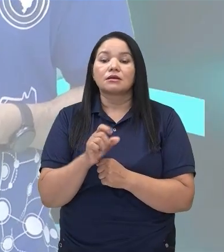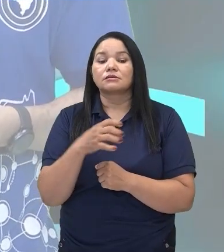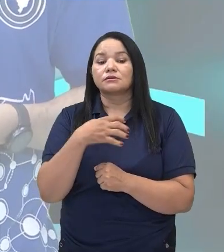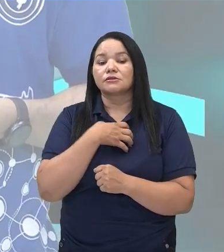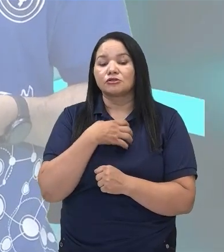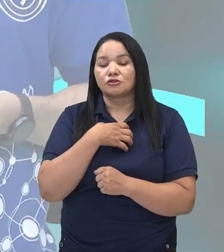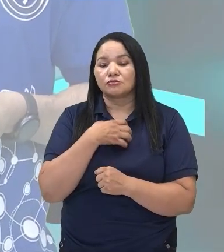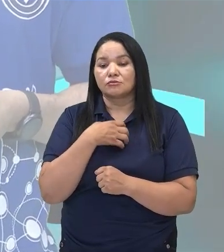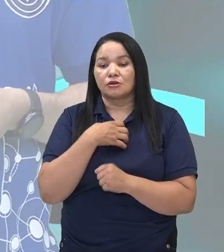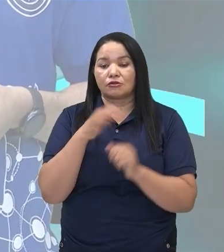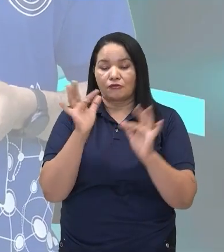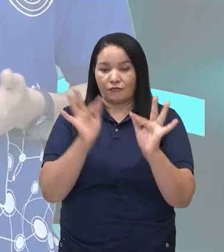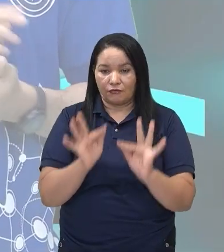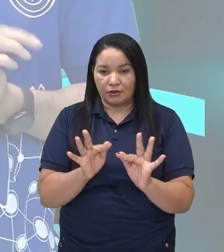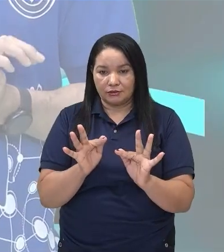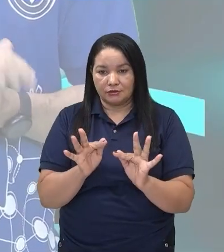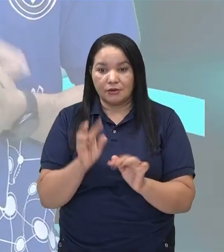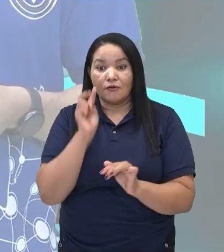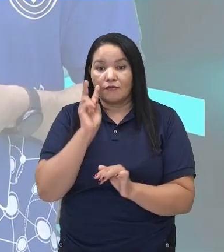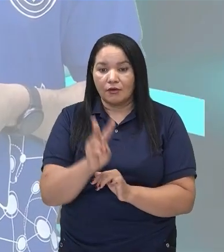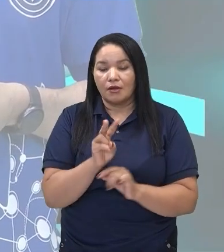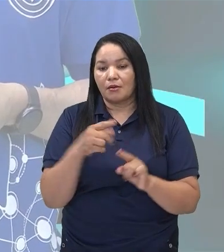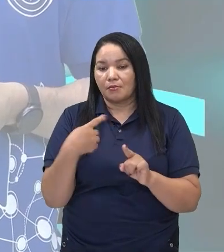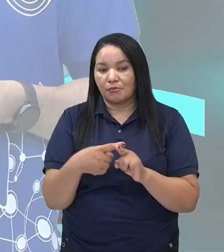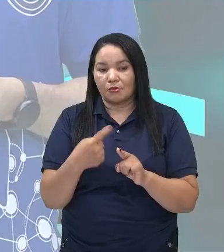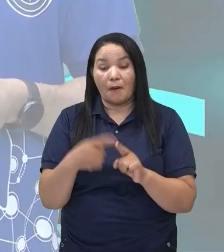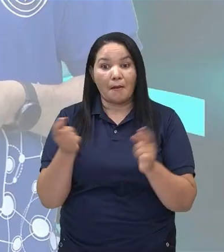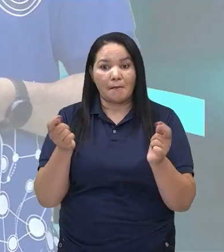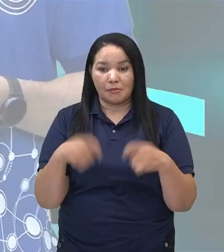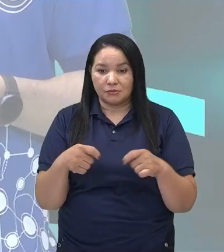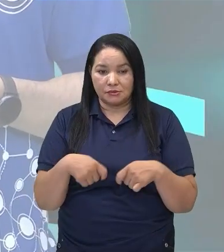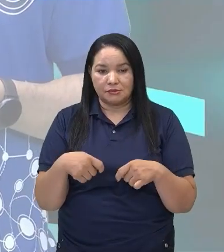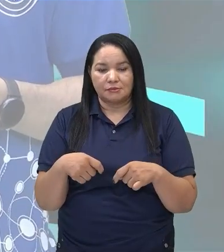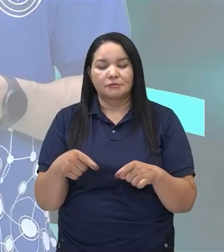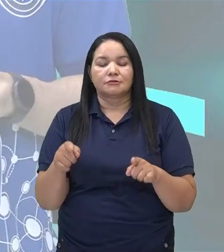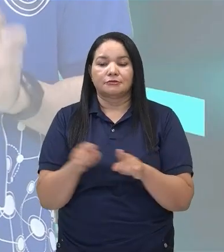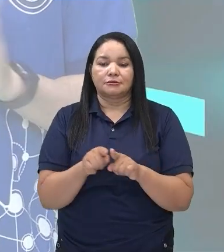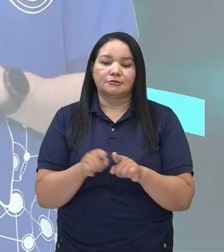Haja vista que o verbo to be tem duas traduções possíveis, ser ou estar.